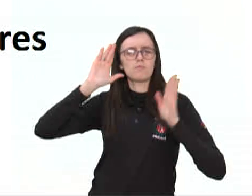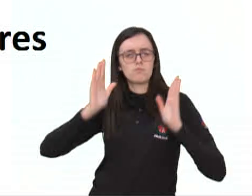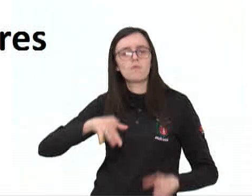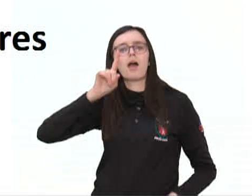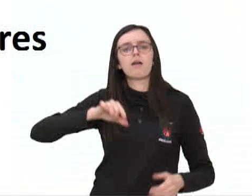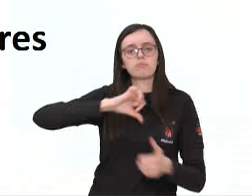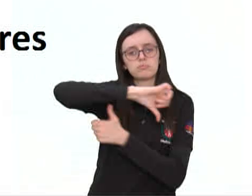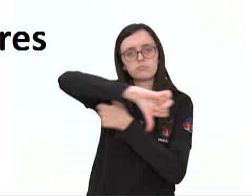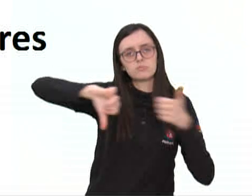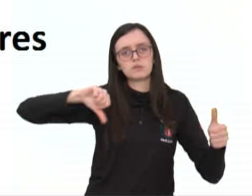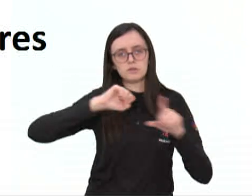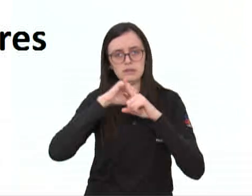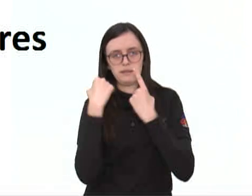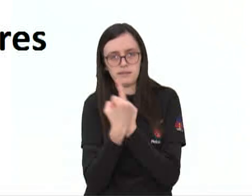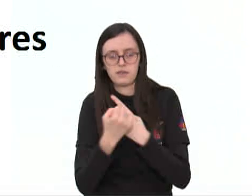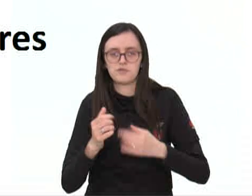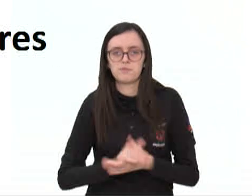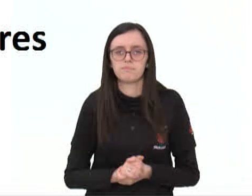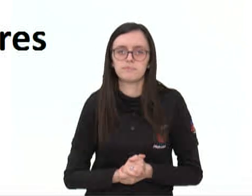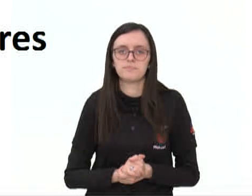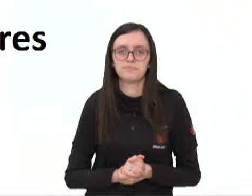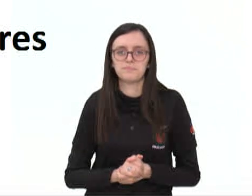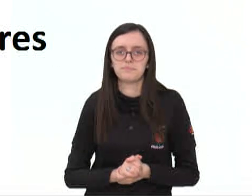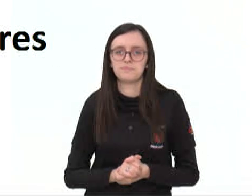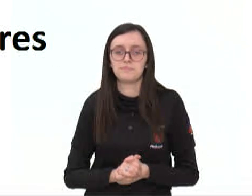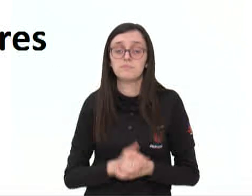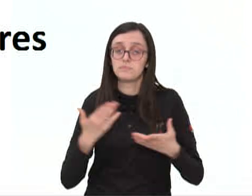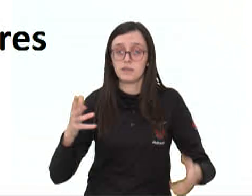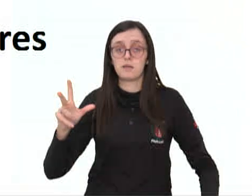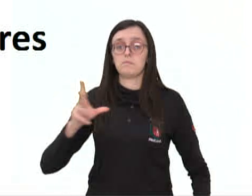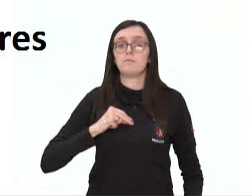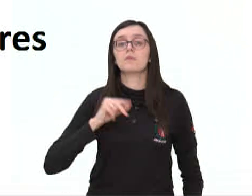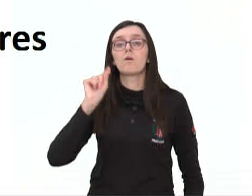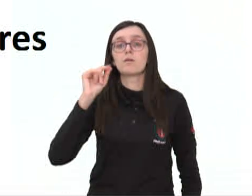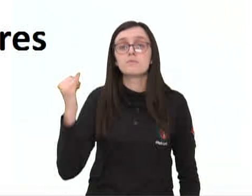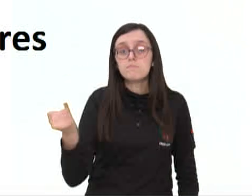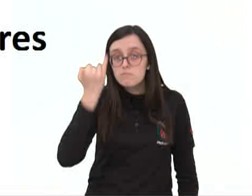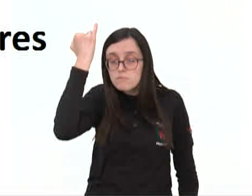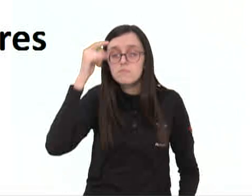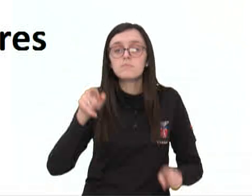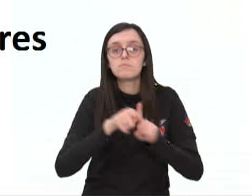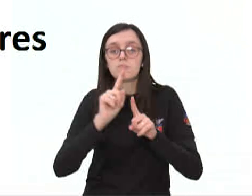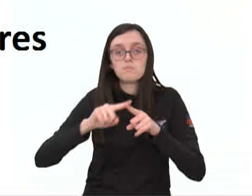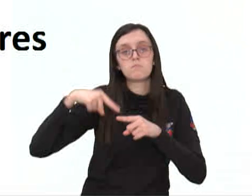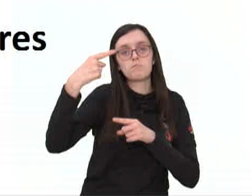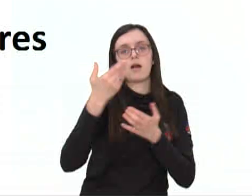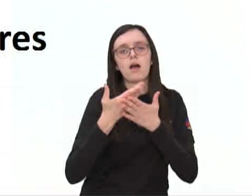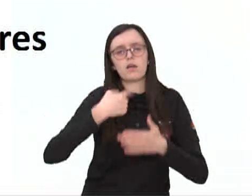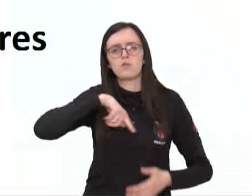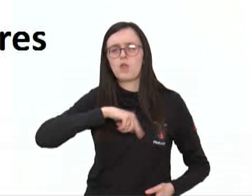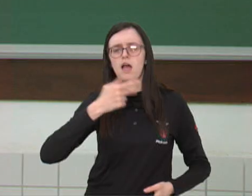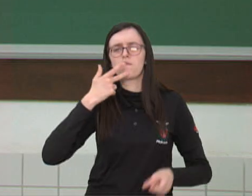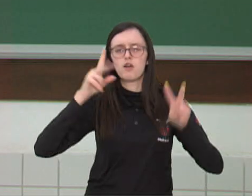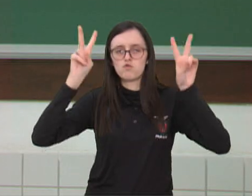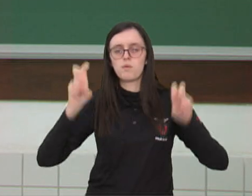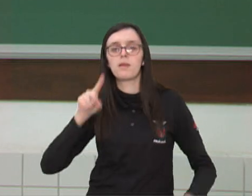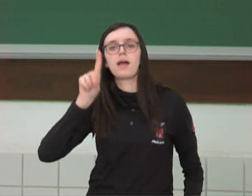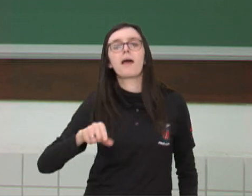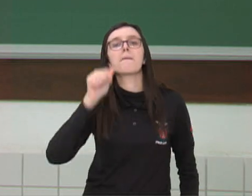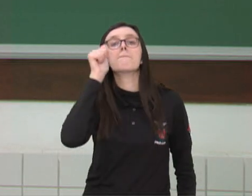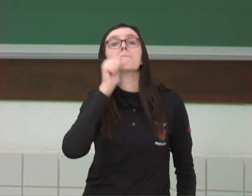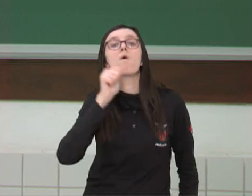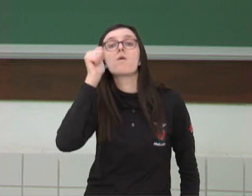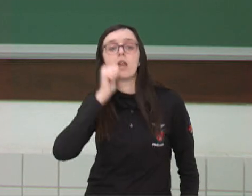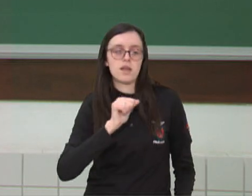nas transformações sociais. Então, merece destaque, e principalmente na próxima aula nós vamos falar muito sobre mulheres